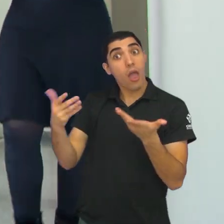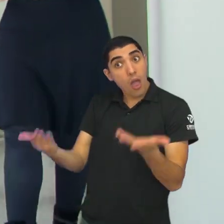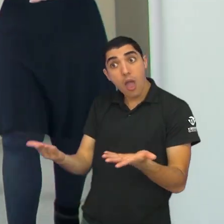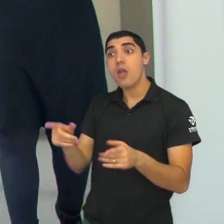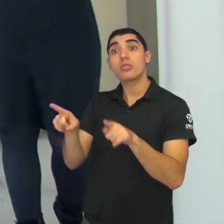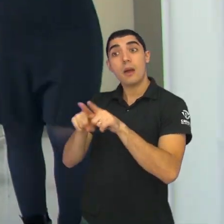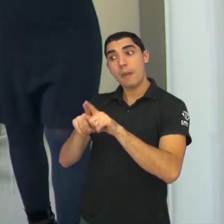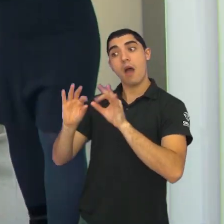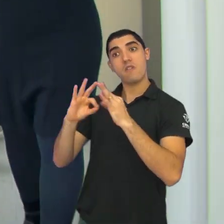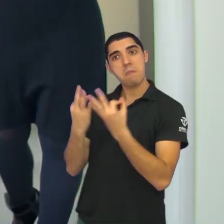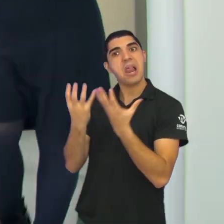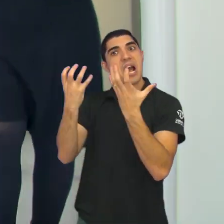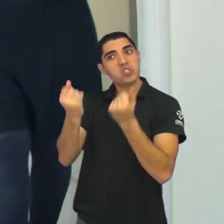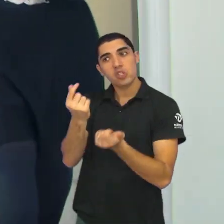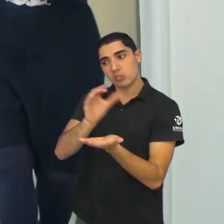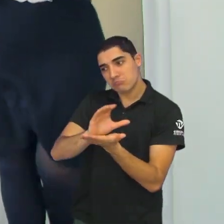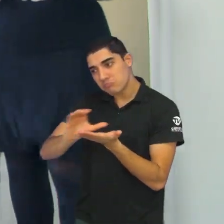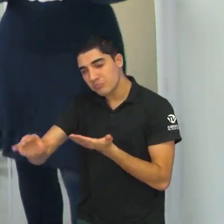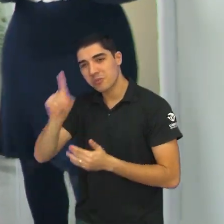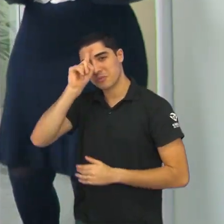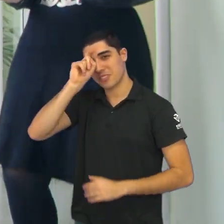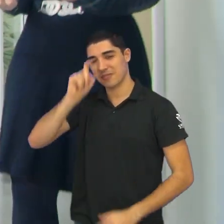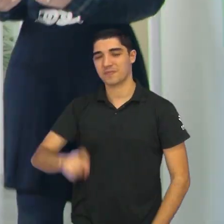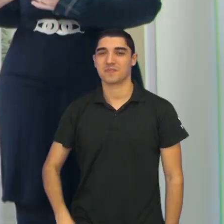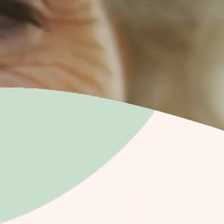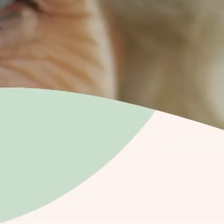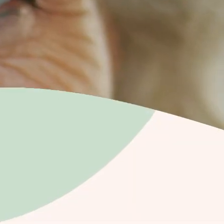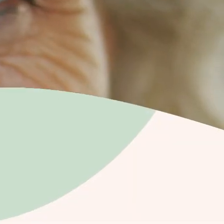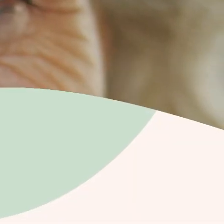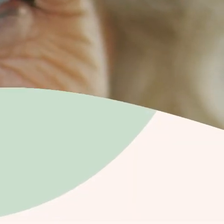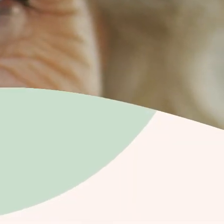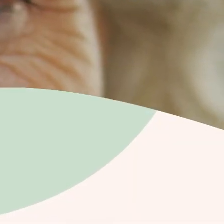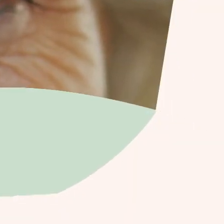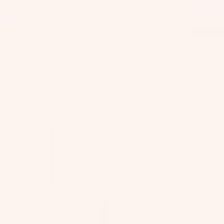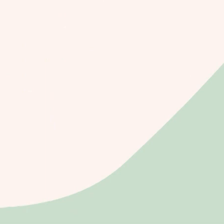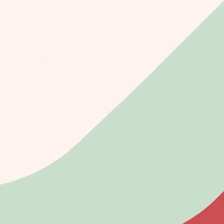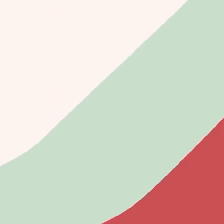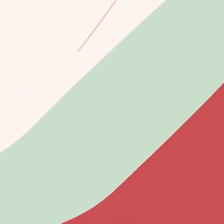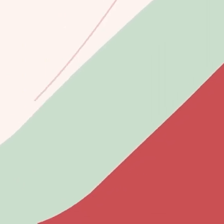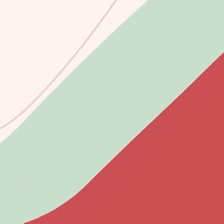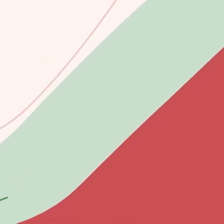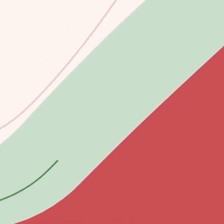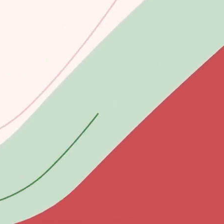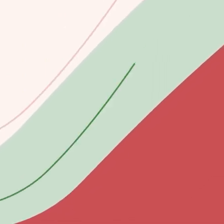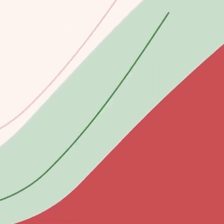né? Não, e mesmo a família se desprender desse Sim. dinheiro.